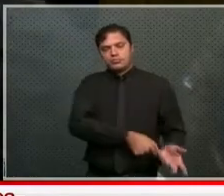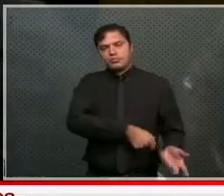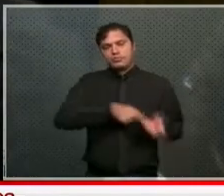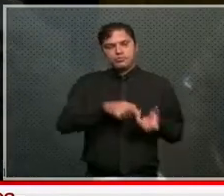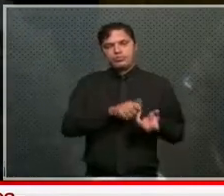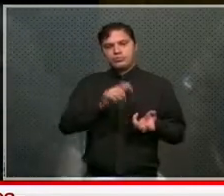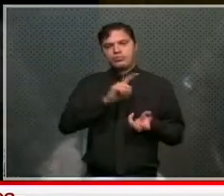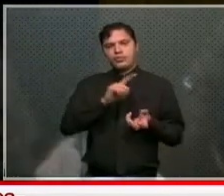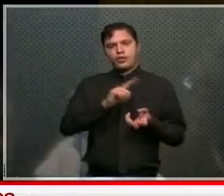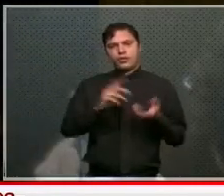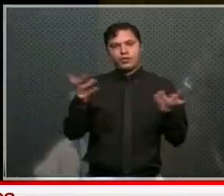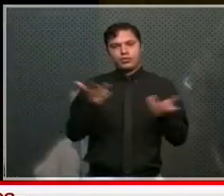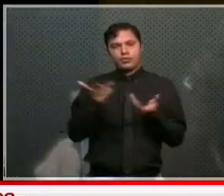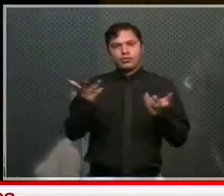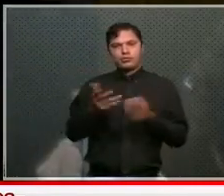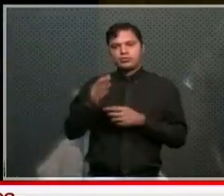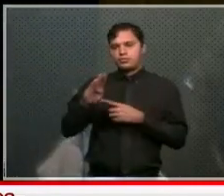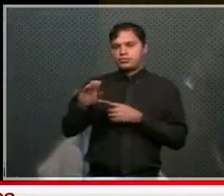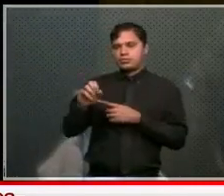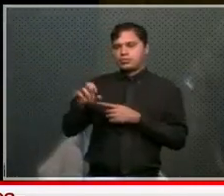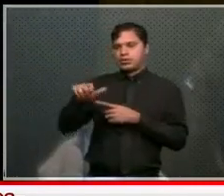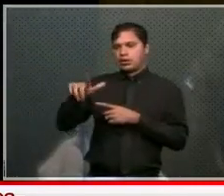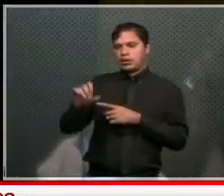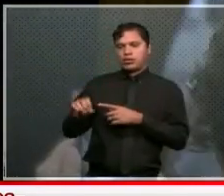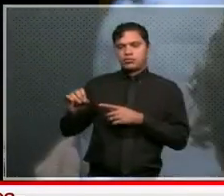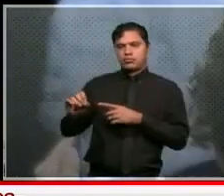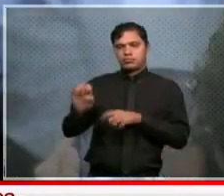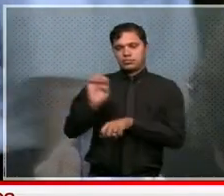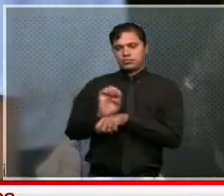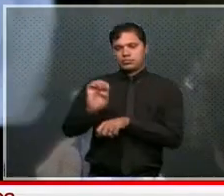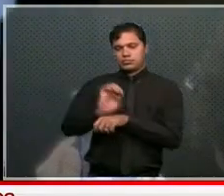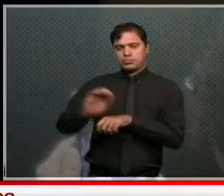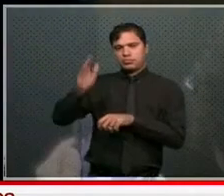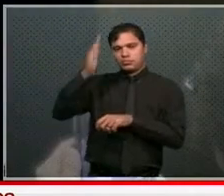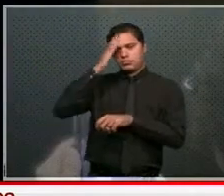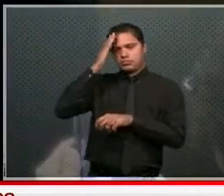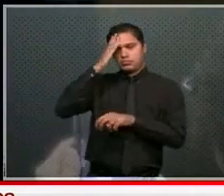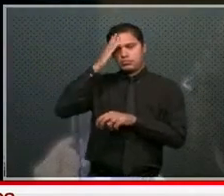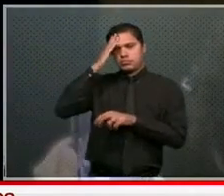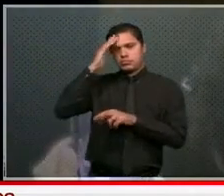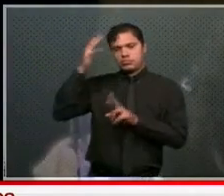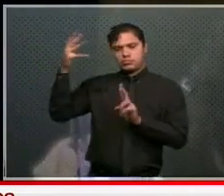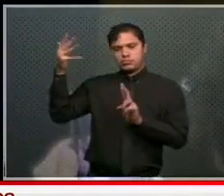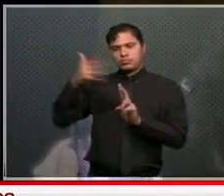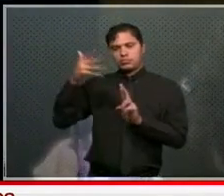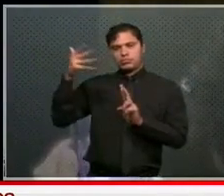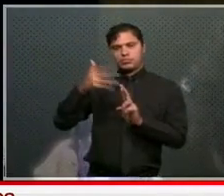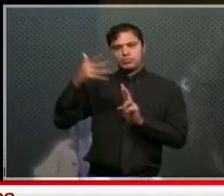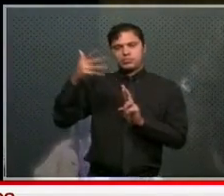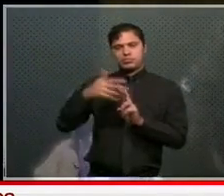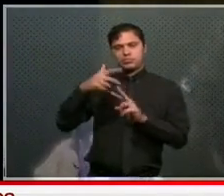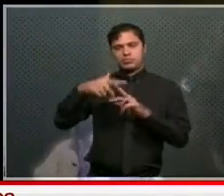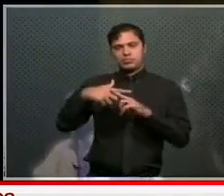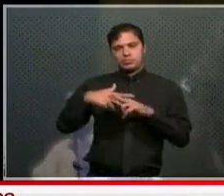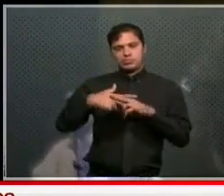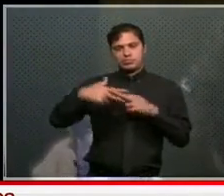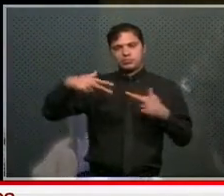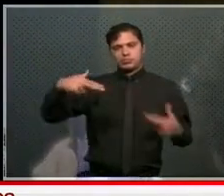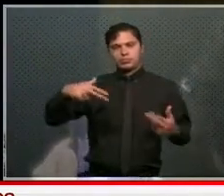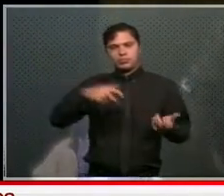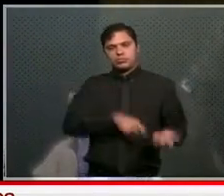hoje Deputado bordado o Estado do Pará é referência Em genética de mandioca